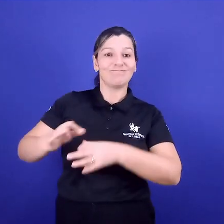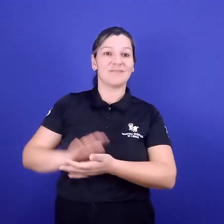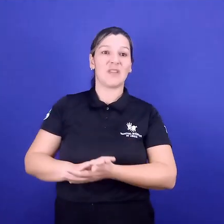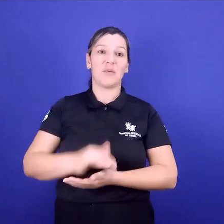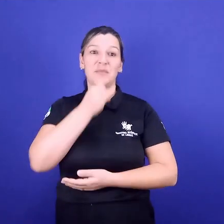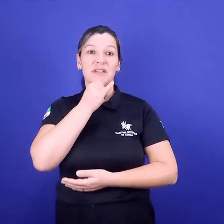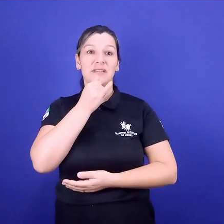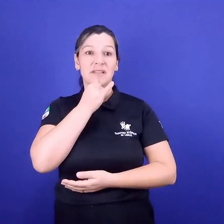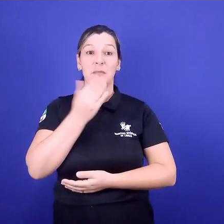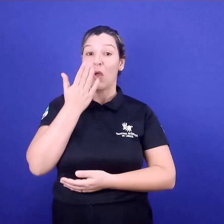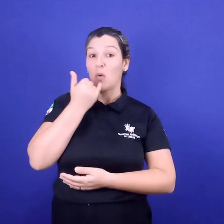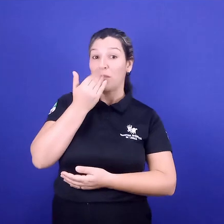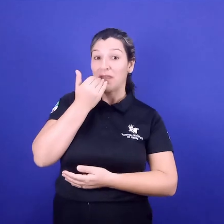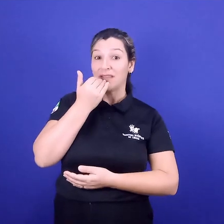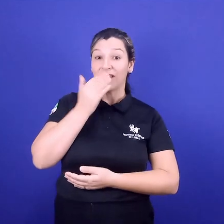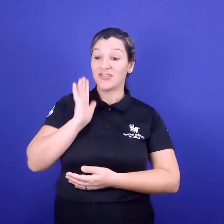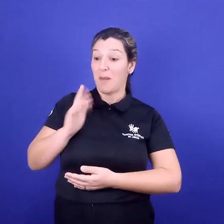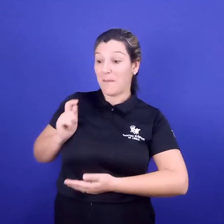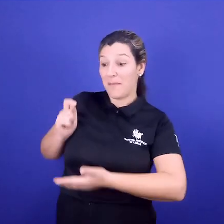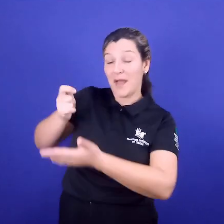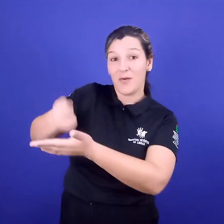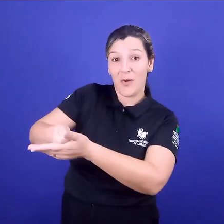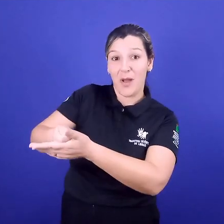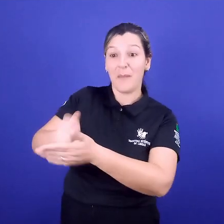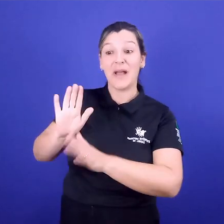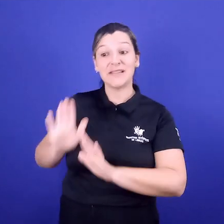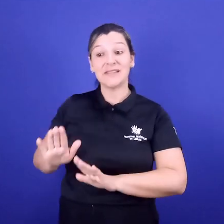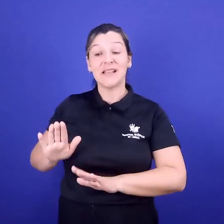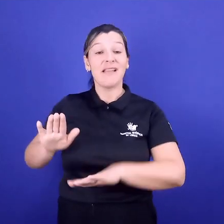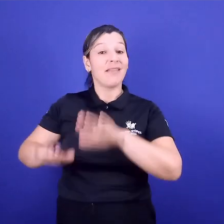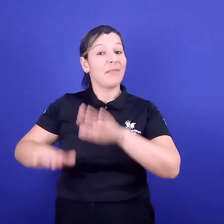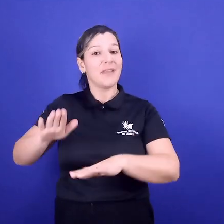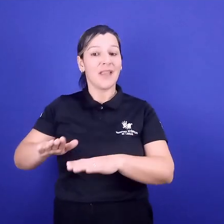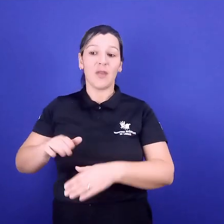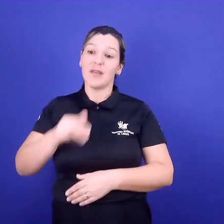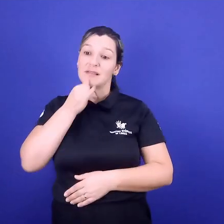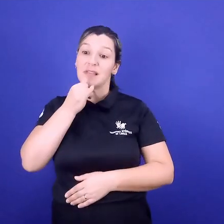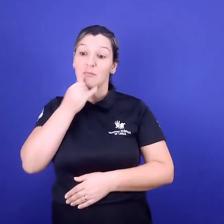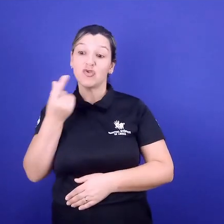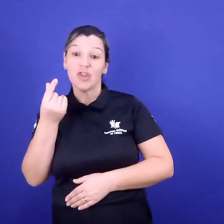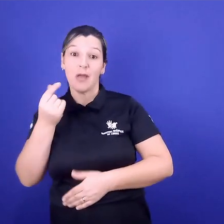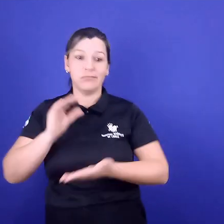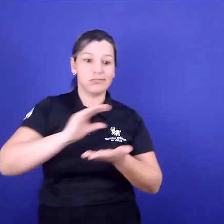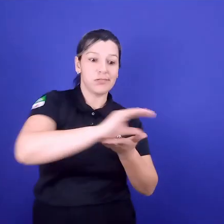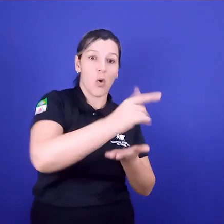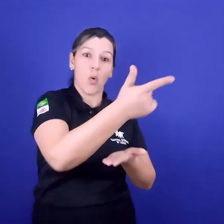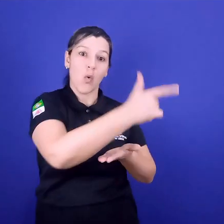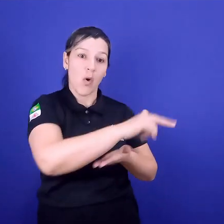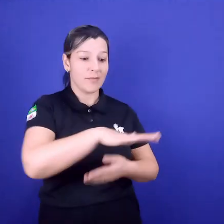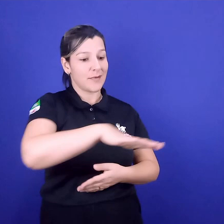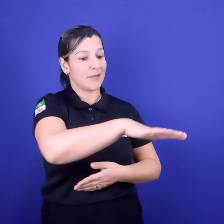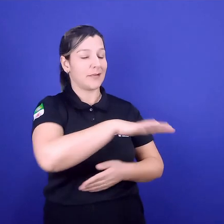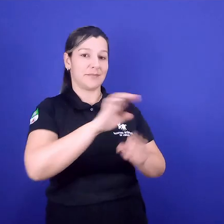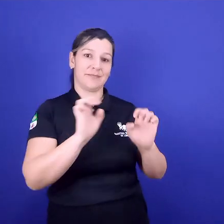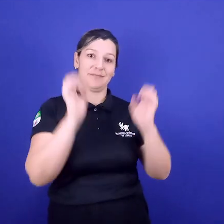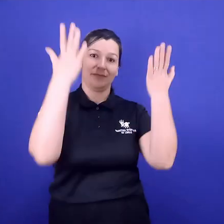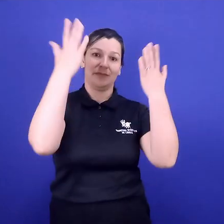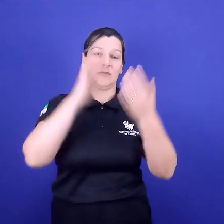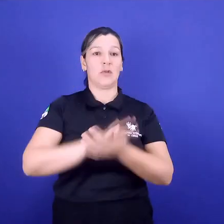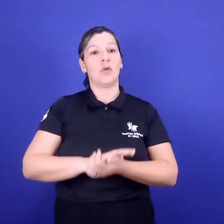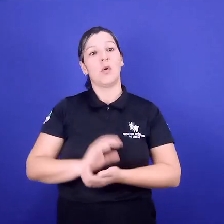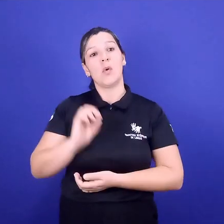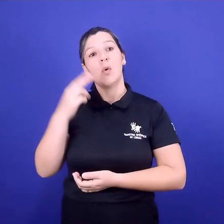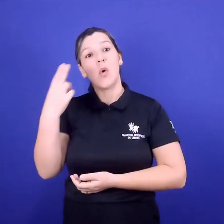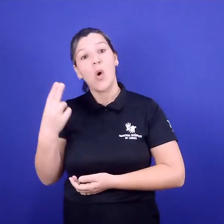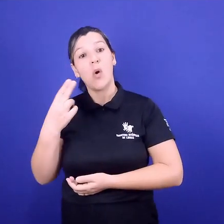ela tecnicamente pode até estar paga, mas você poderia ter utilizado esse dinheiro em outras coisas do evento, ou não